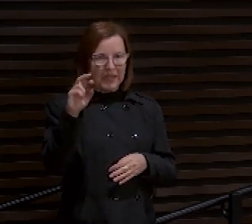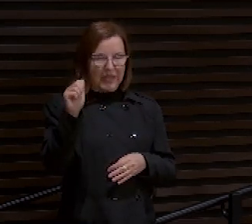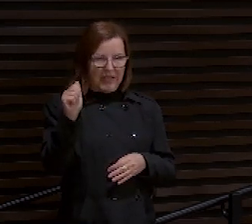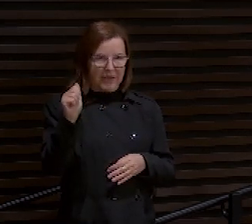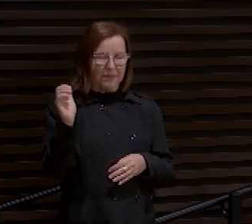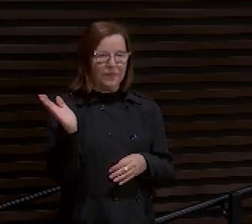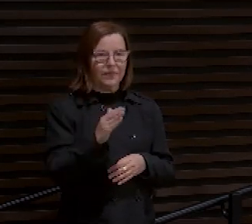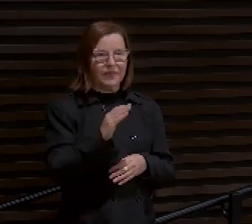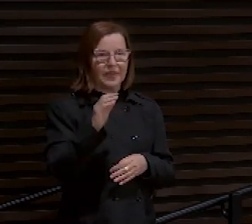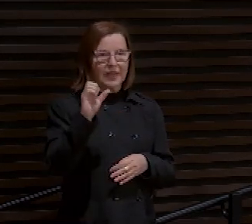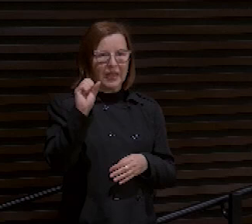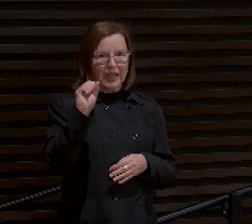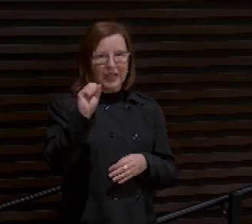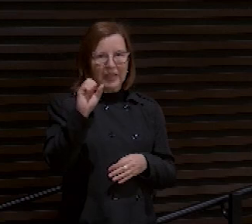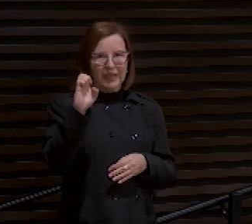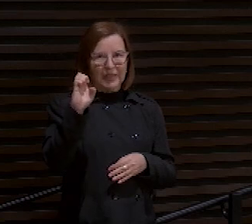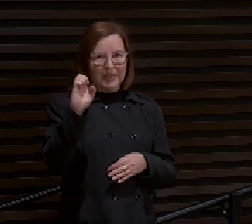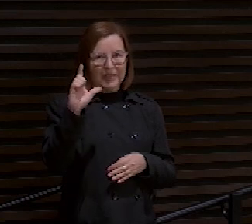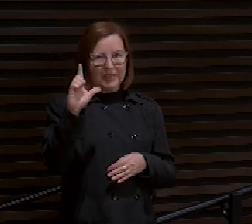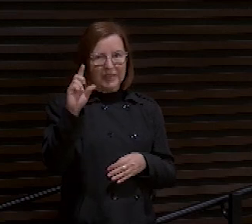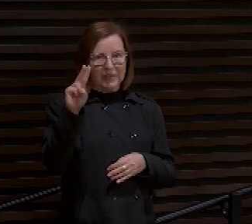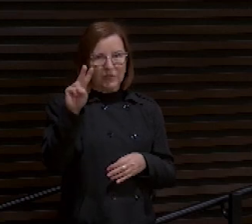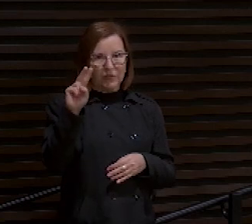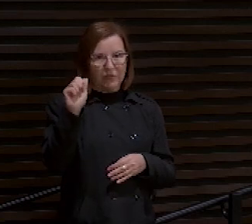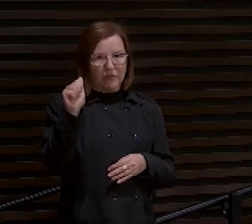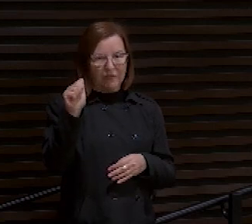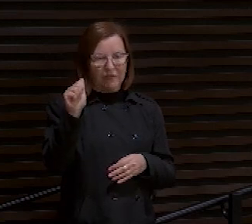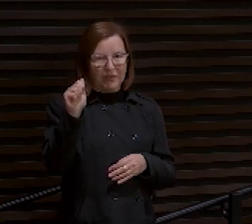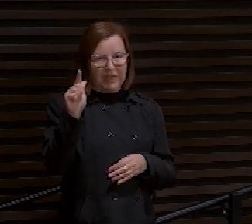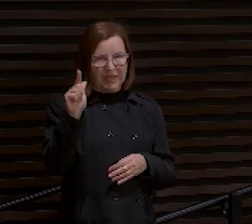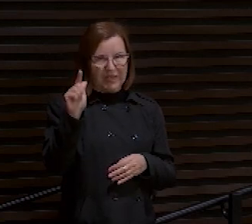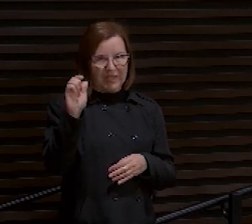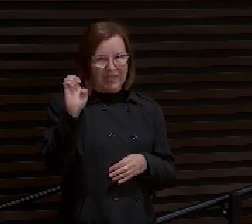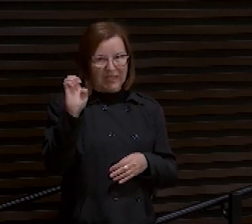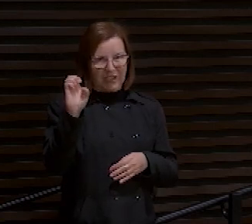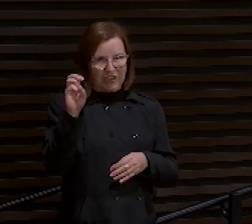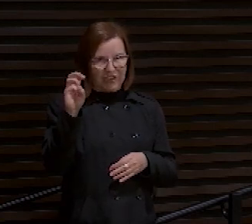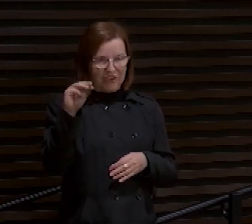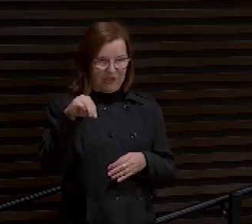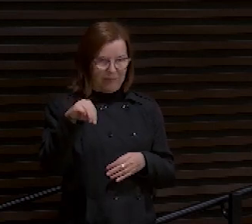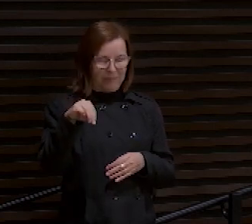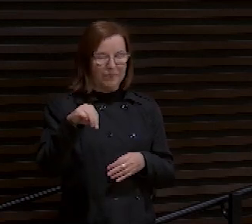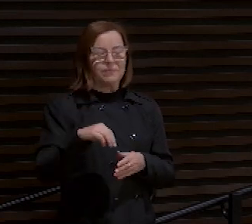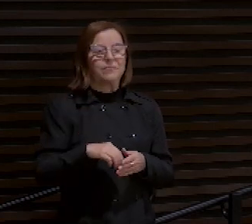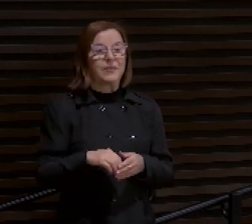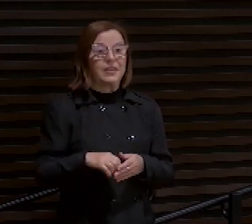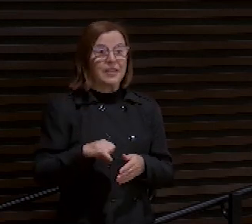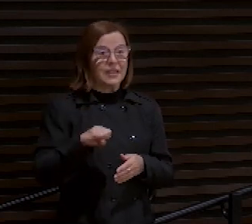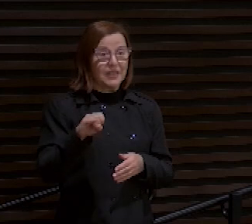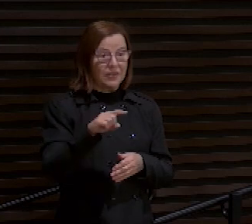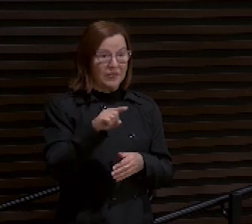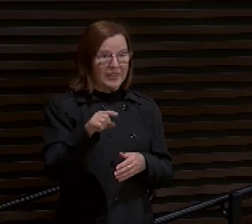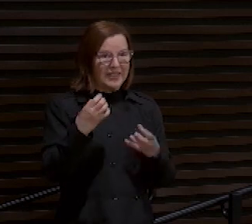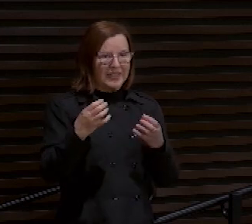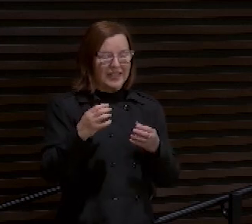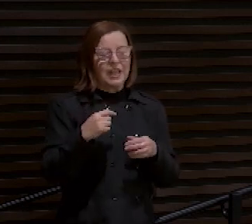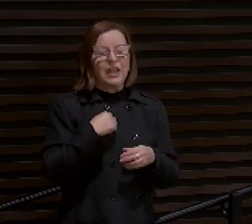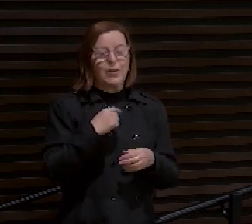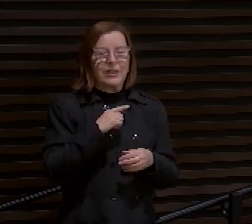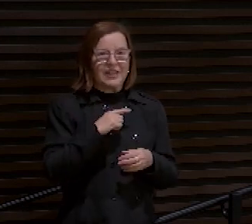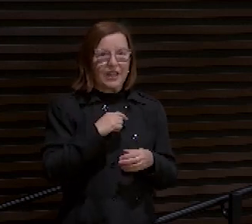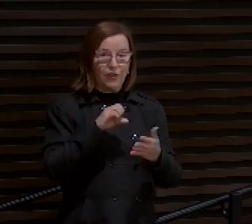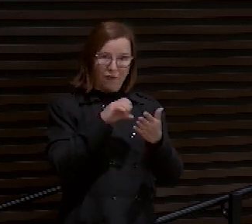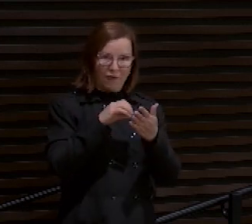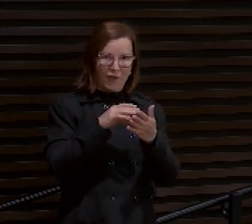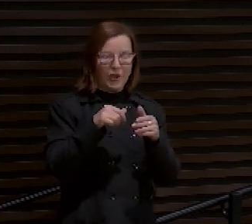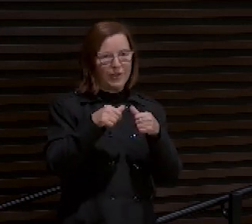do Mincai com a família e depois essa tribo convertida, eu tenho as fotos aqui no meu WhatsApp, se alguém quiser me mandar uma mensagem eu posso enviar. Mas o que nós vemos